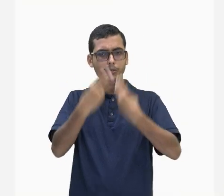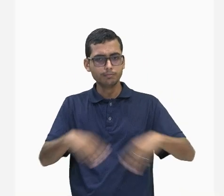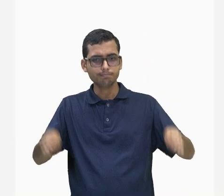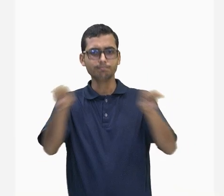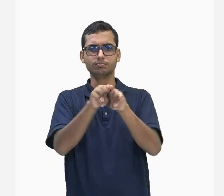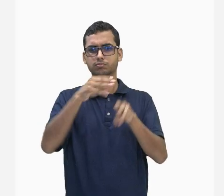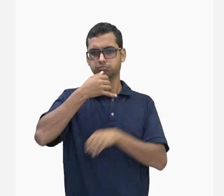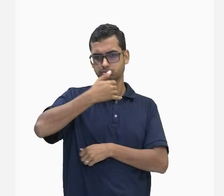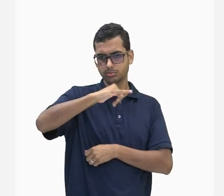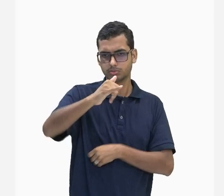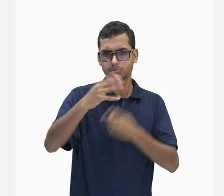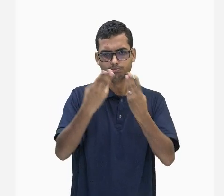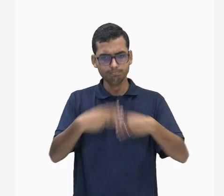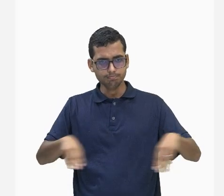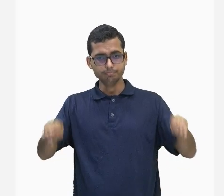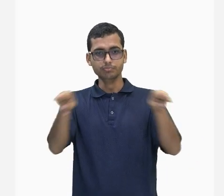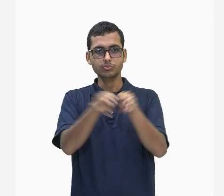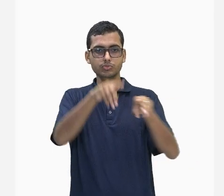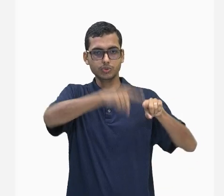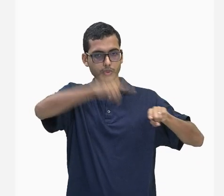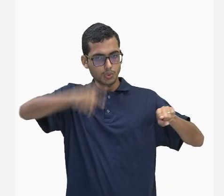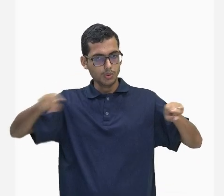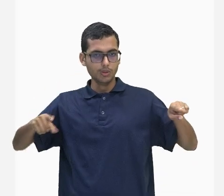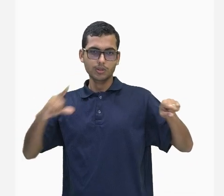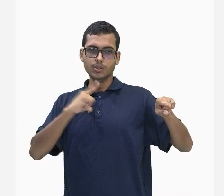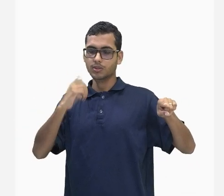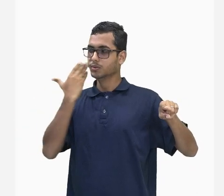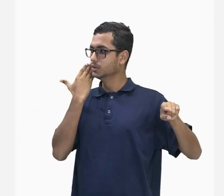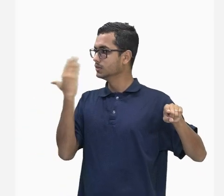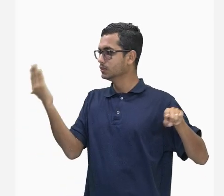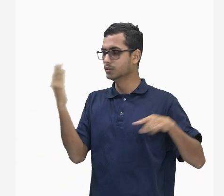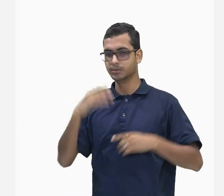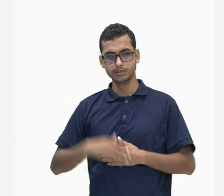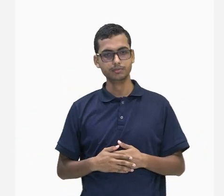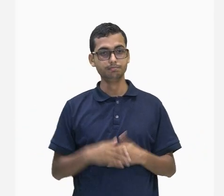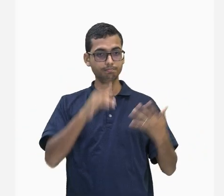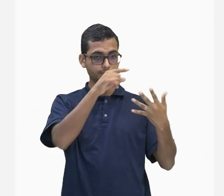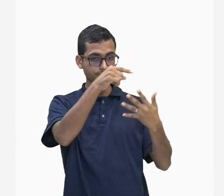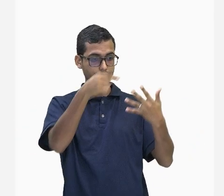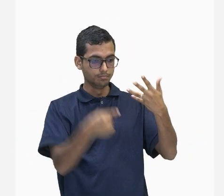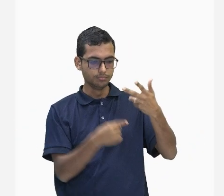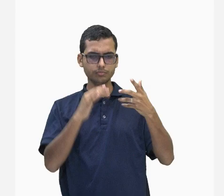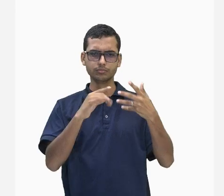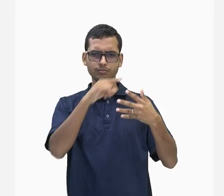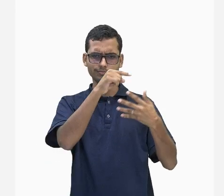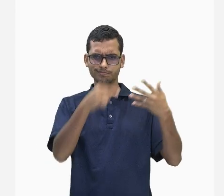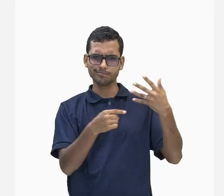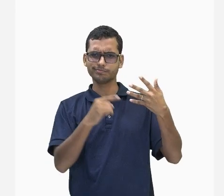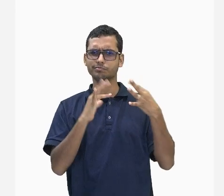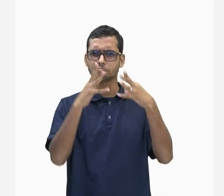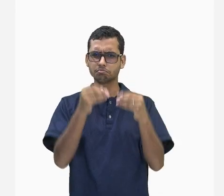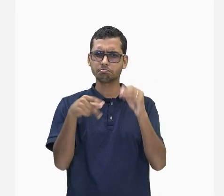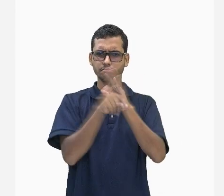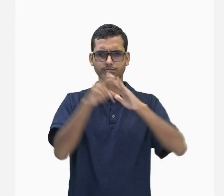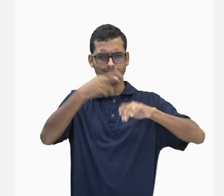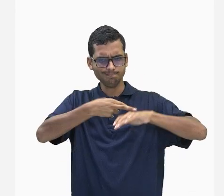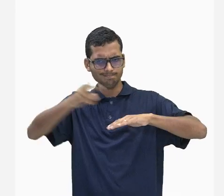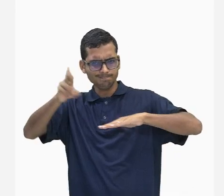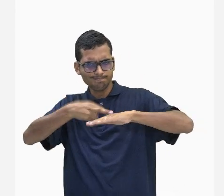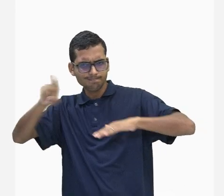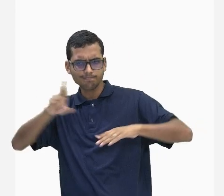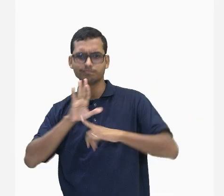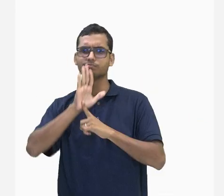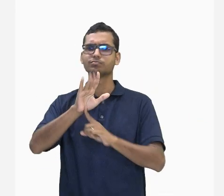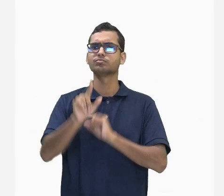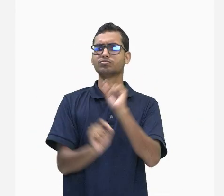ver aí a frequência das ondas. Então, o espectro ele é o conjunto de todas as radiações eletromagnéticas, que se diferenciam